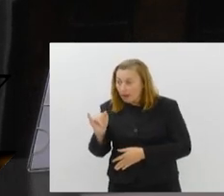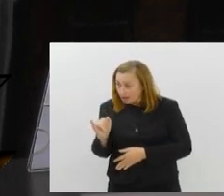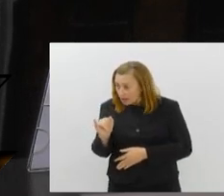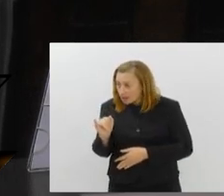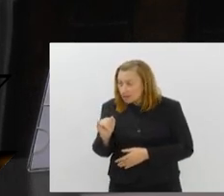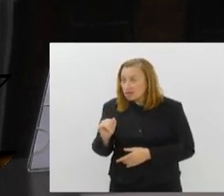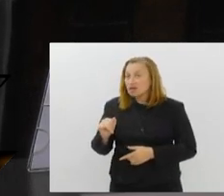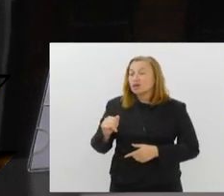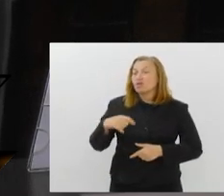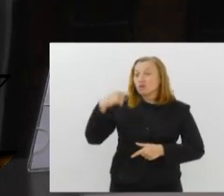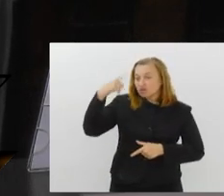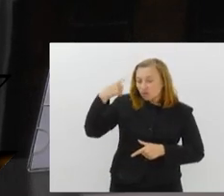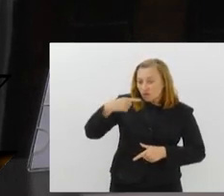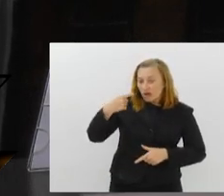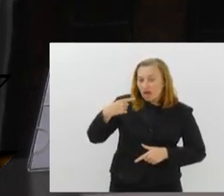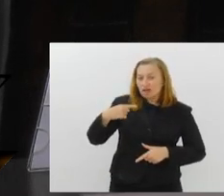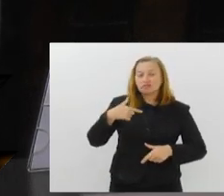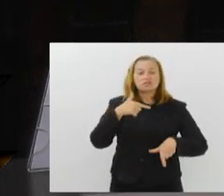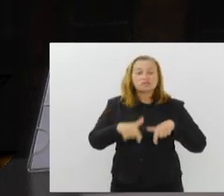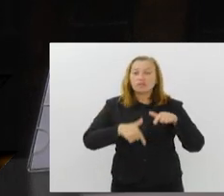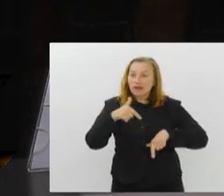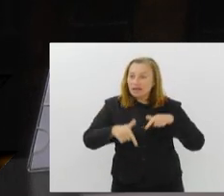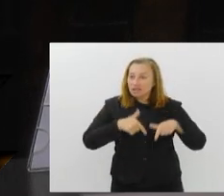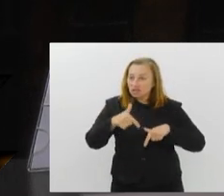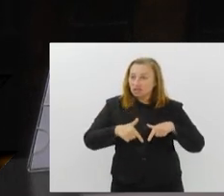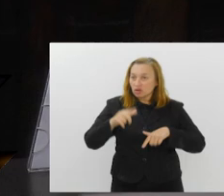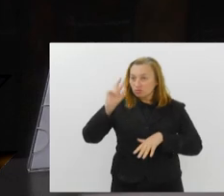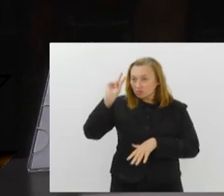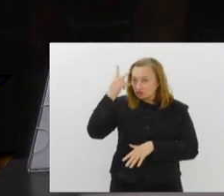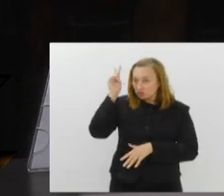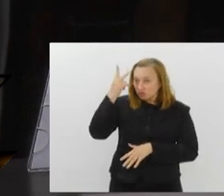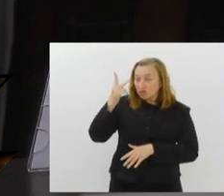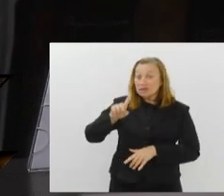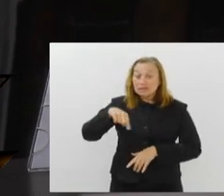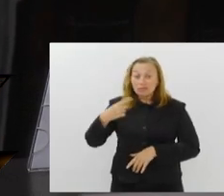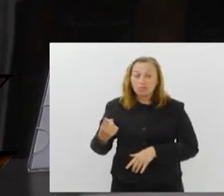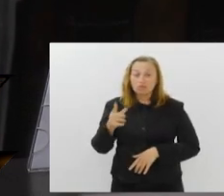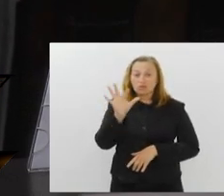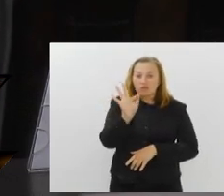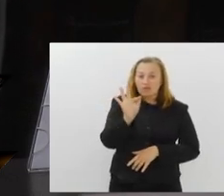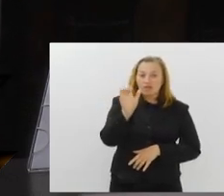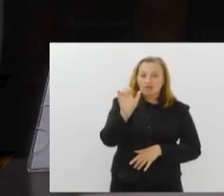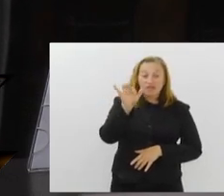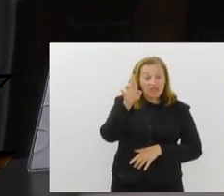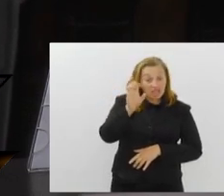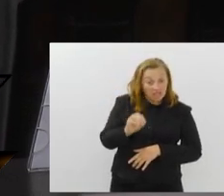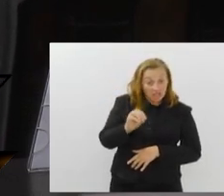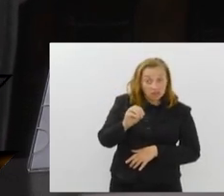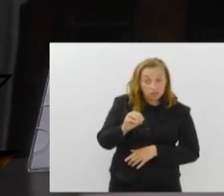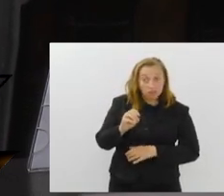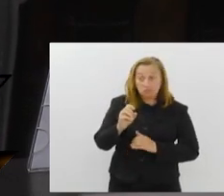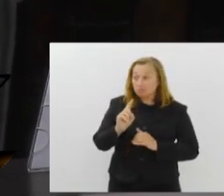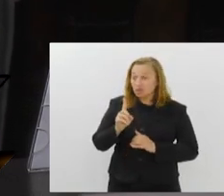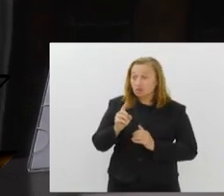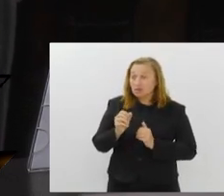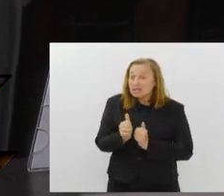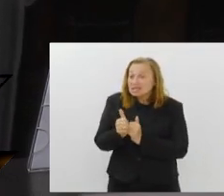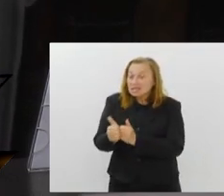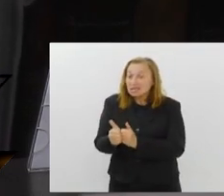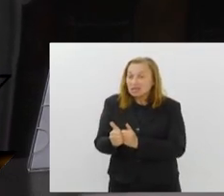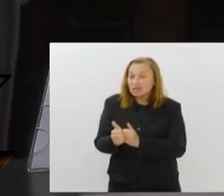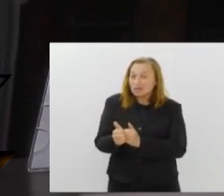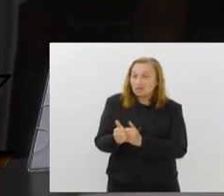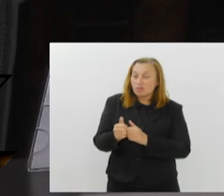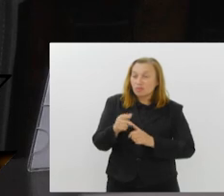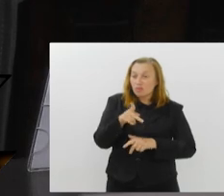trabalhista um histórico advogado trabalhista e depois o Fernando Fernandes que poderia seguir a carreira do pai resolveu enveredar pela